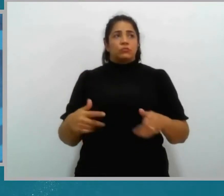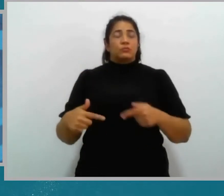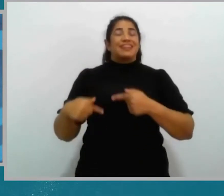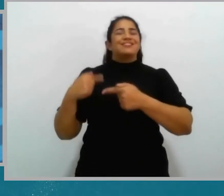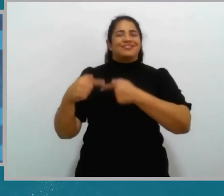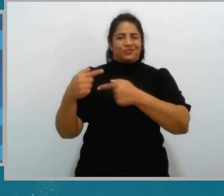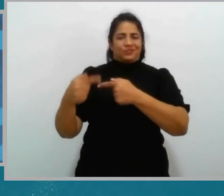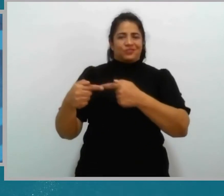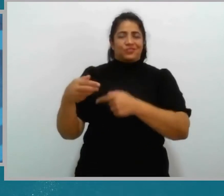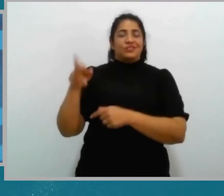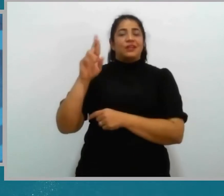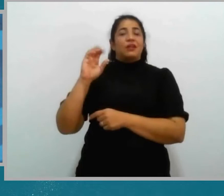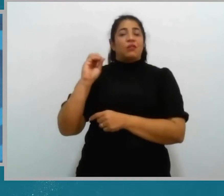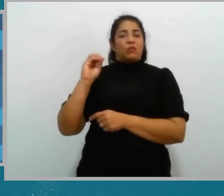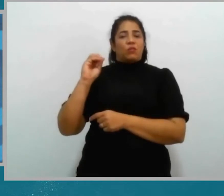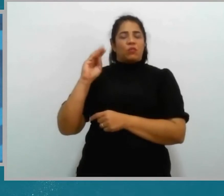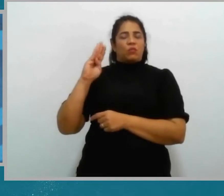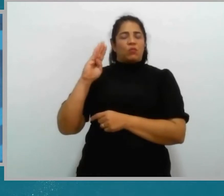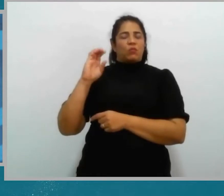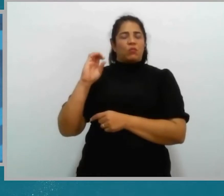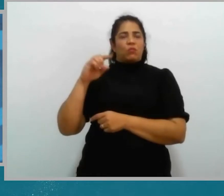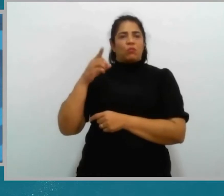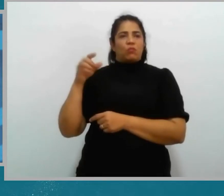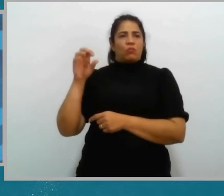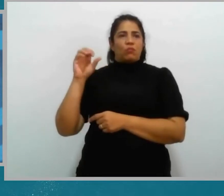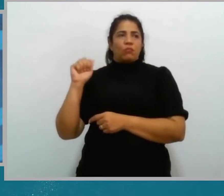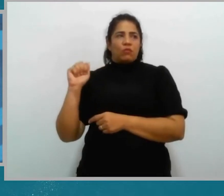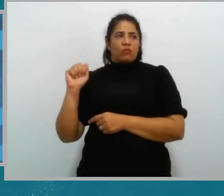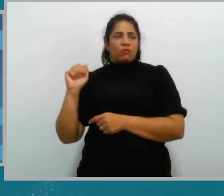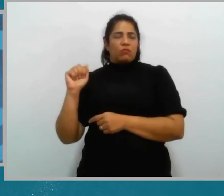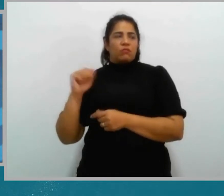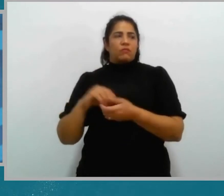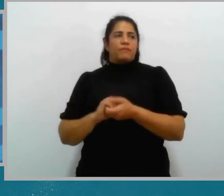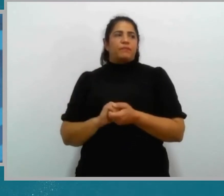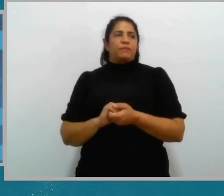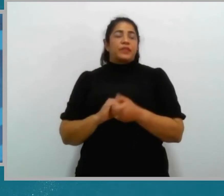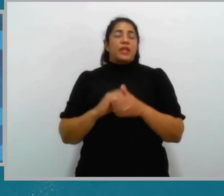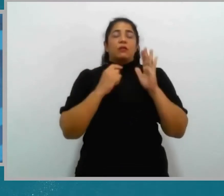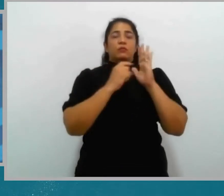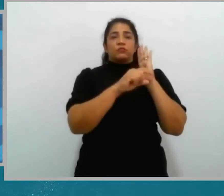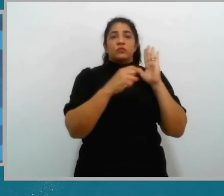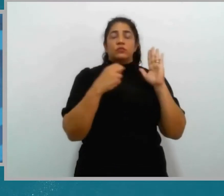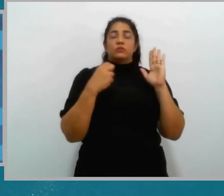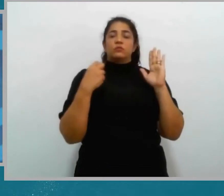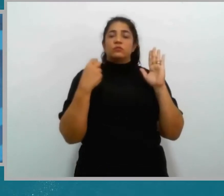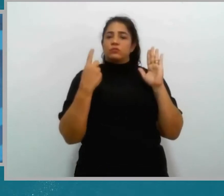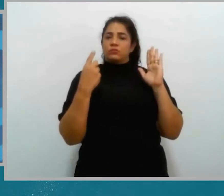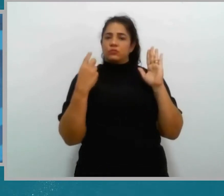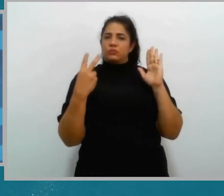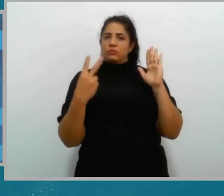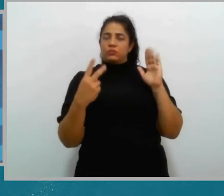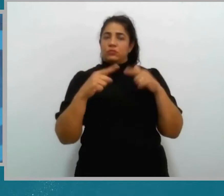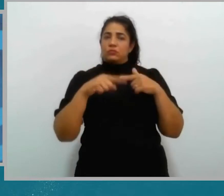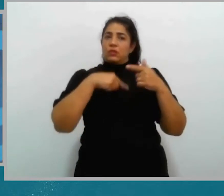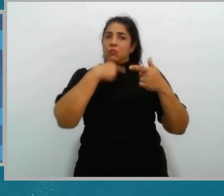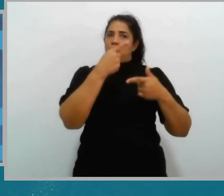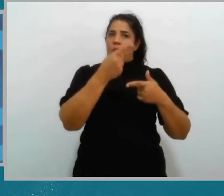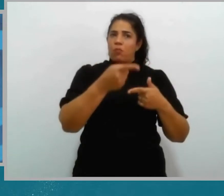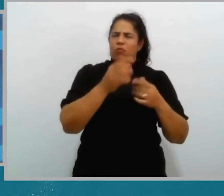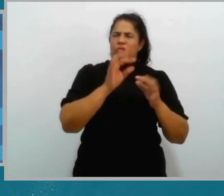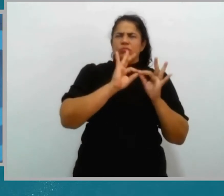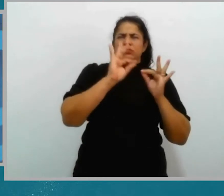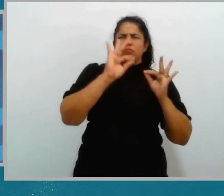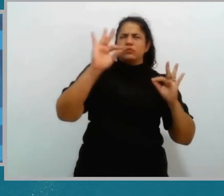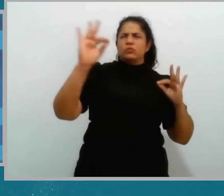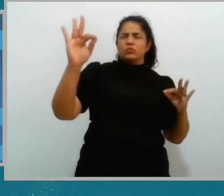a linha de José. E quando chega no versículo 12, depois do exílio na